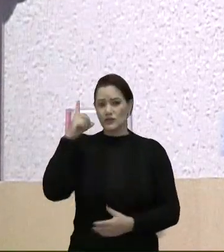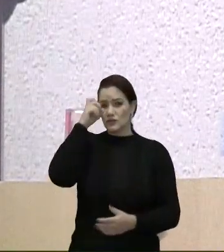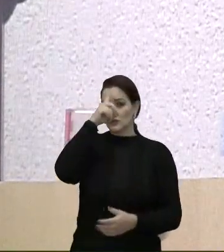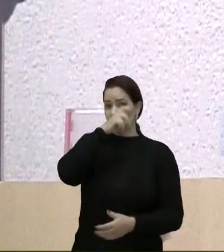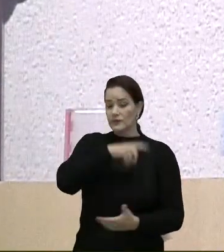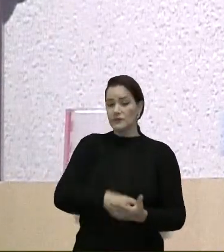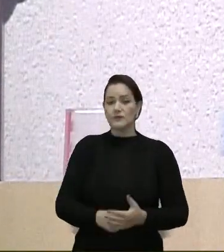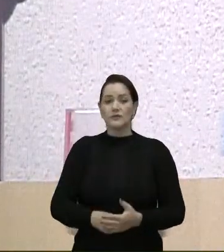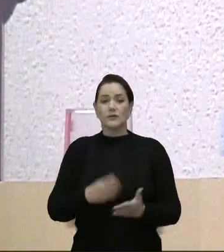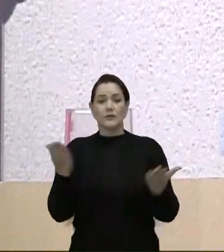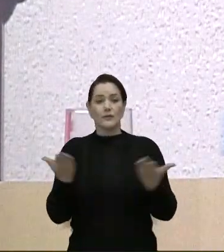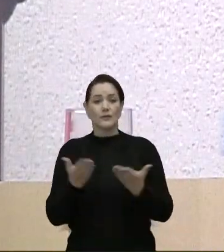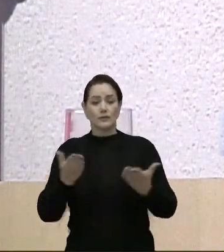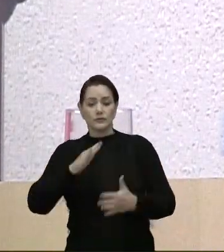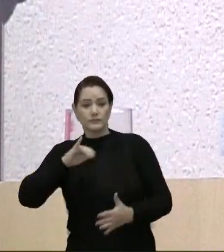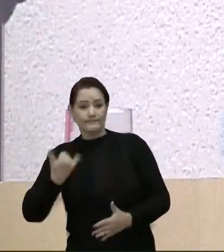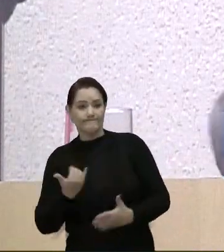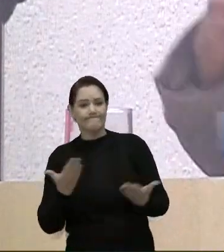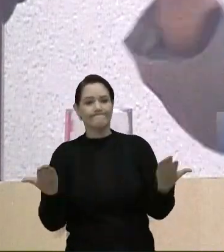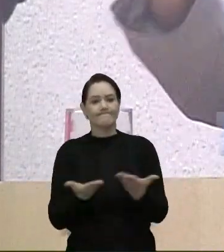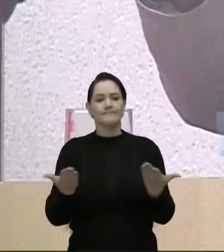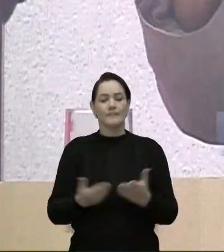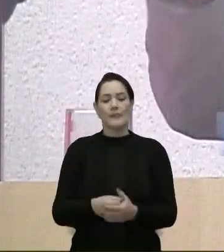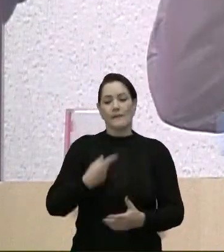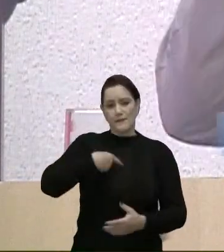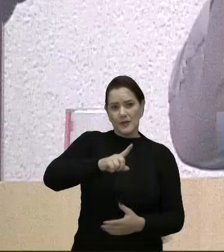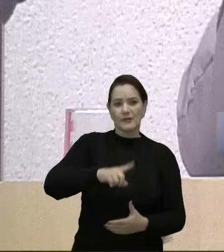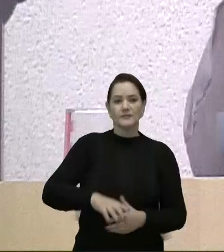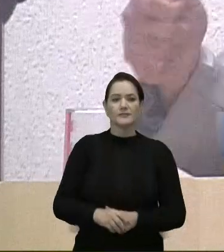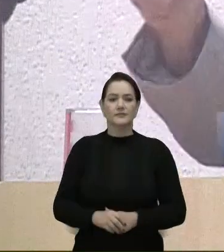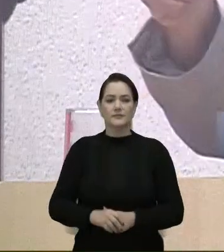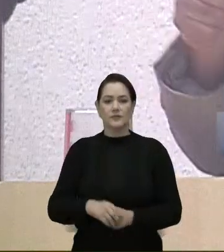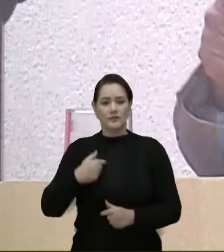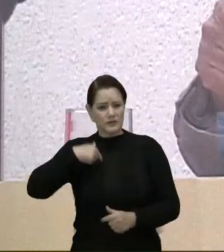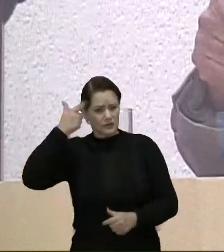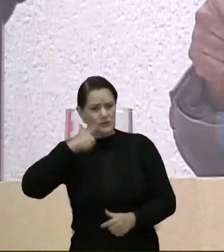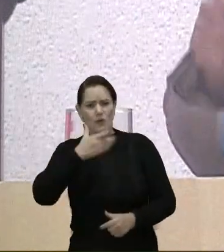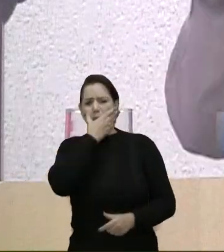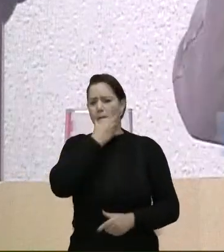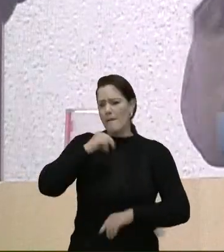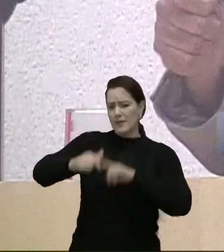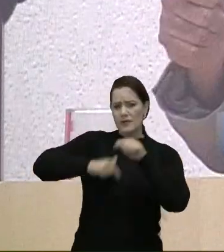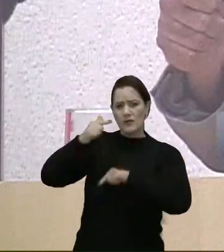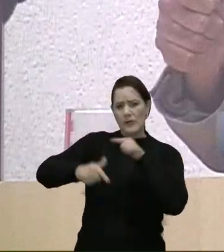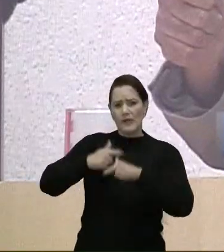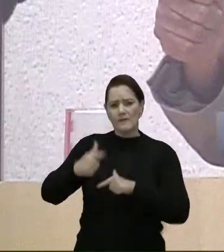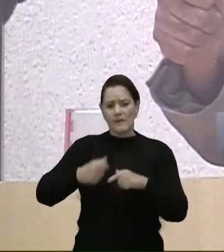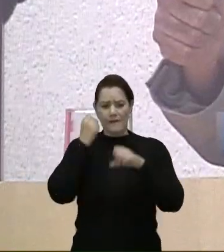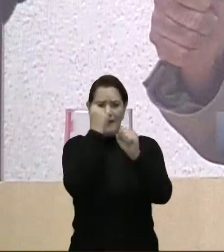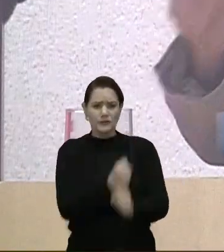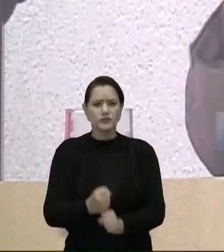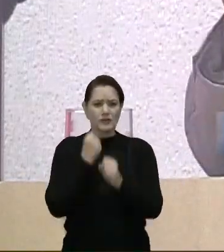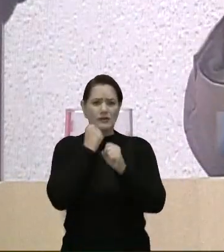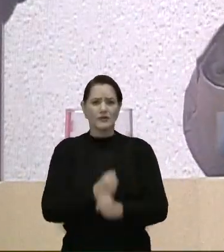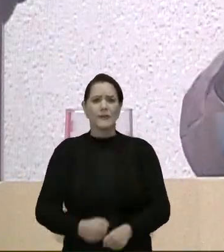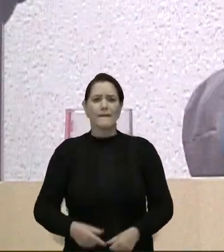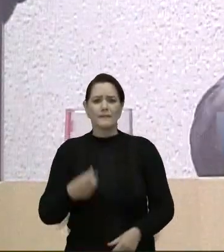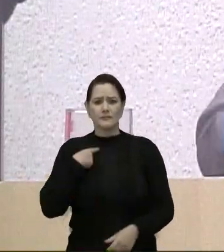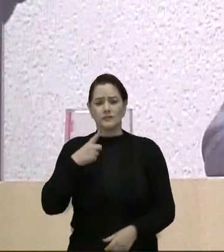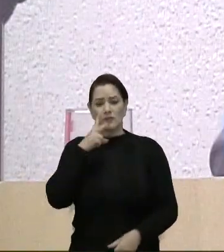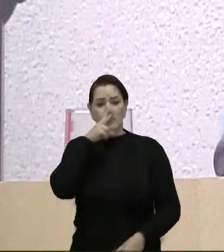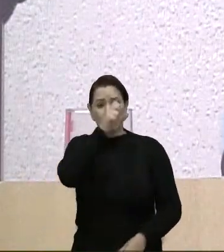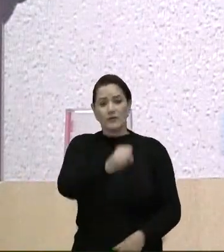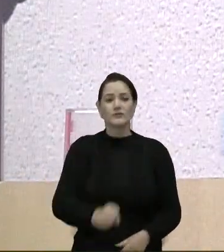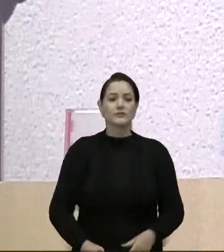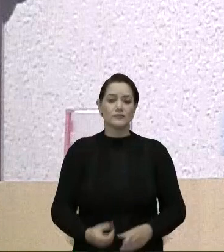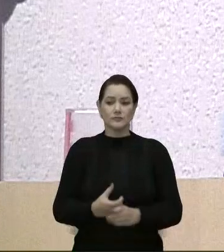hoje estar dentro de uma comunidade. E minha mãe falar assim, vai lá, você vai ser um homem trabalhador, está inchado aqui. Essa aqui é